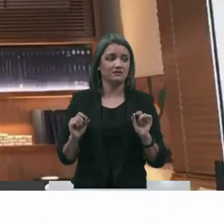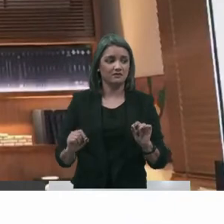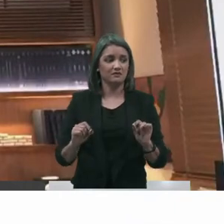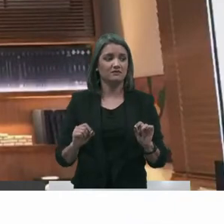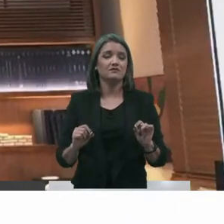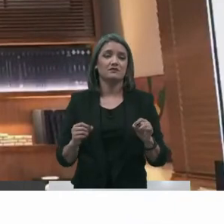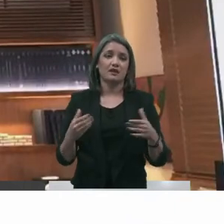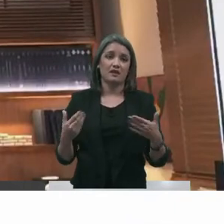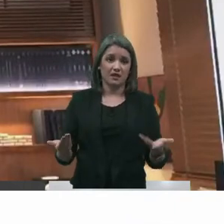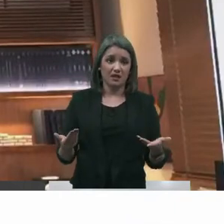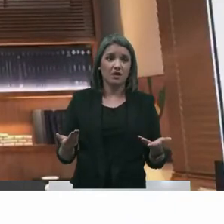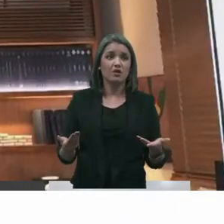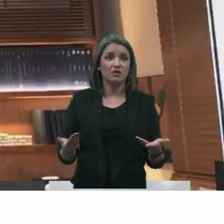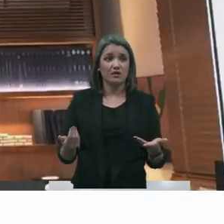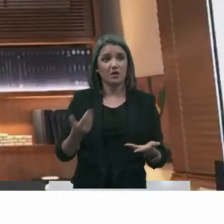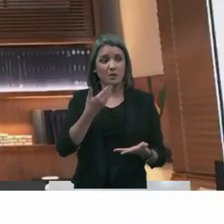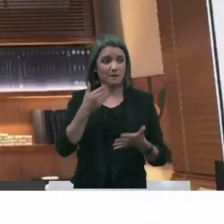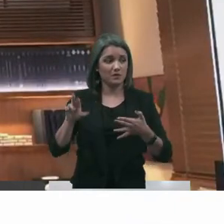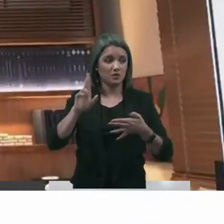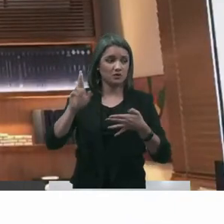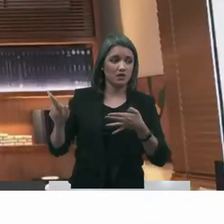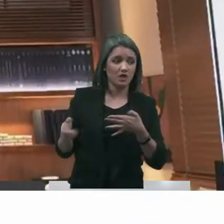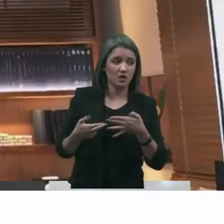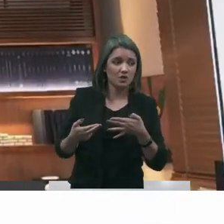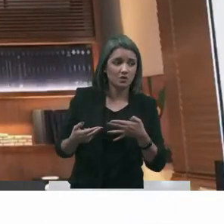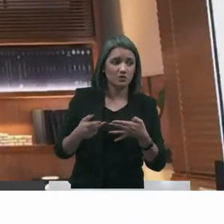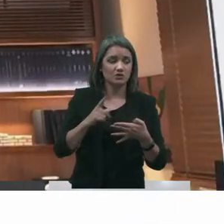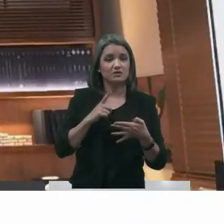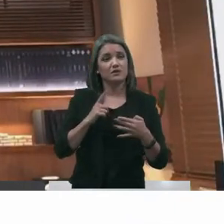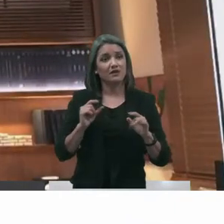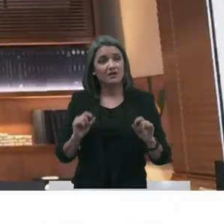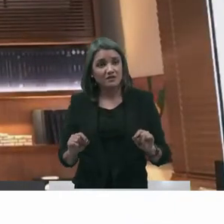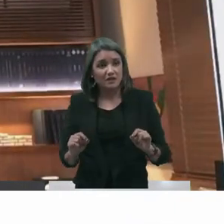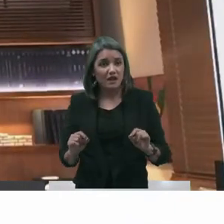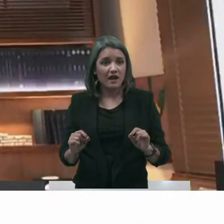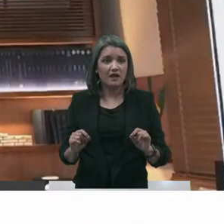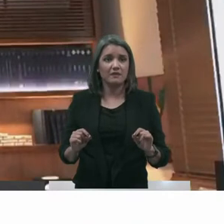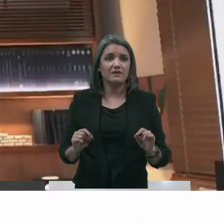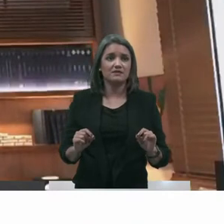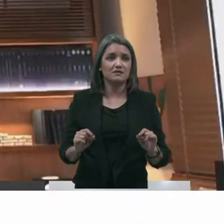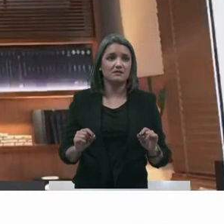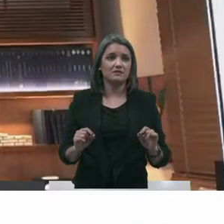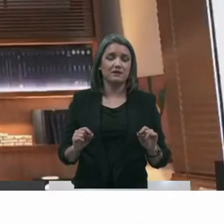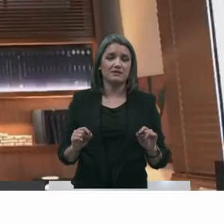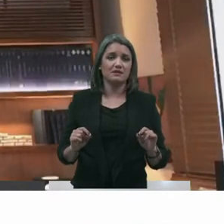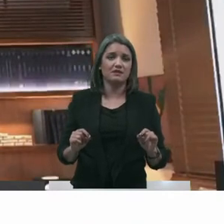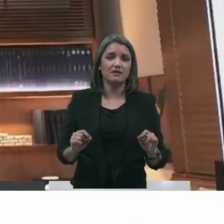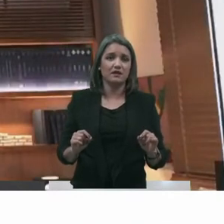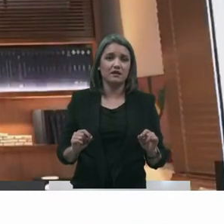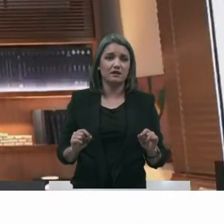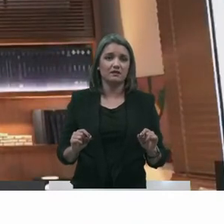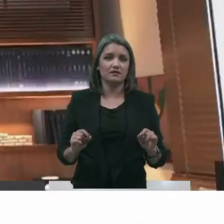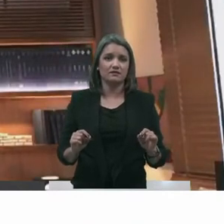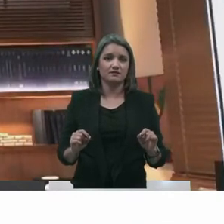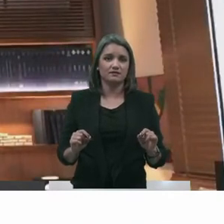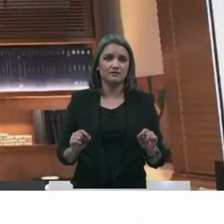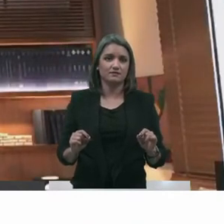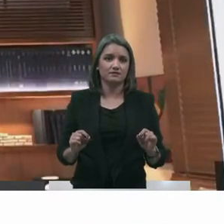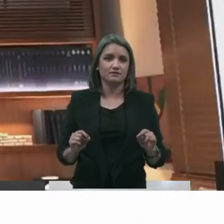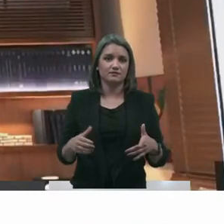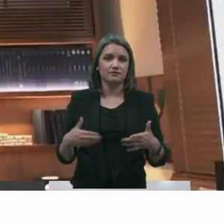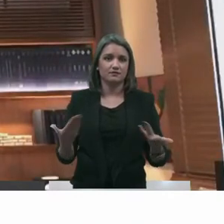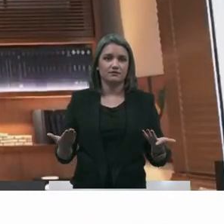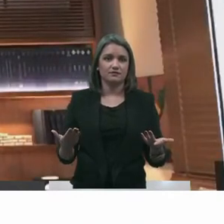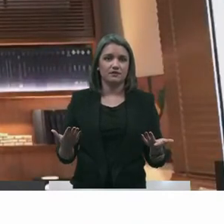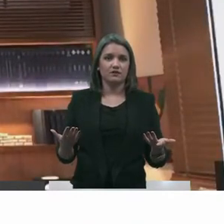o provimento do recurso interposto pela defesa para afastar essa desonrosa pena a um